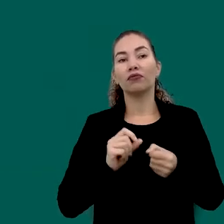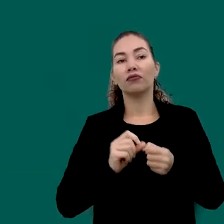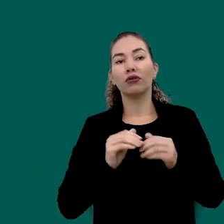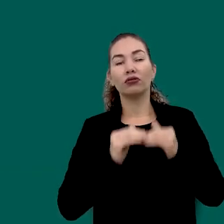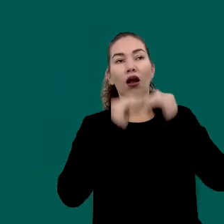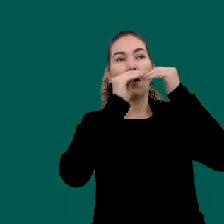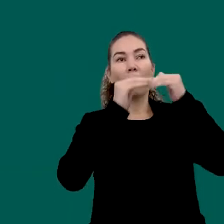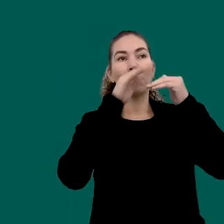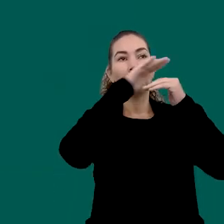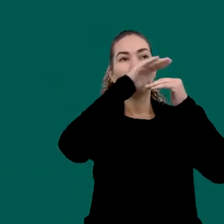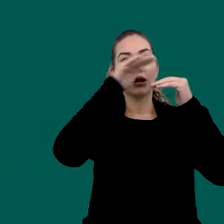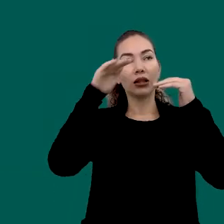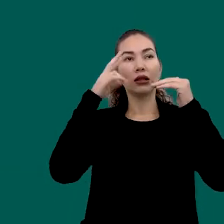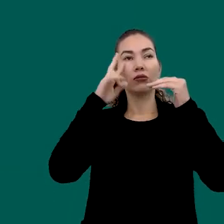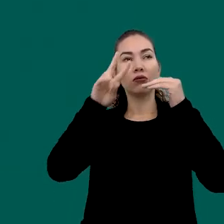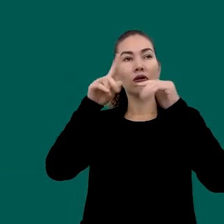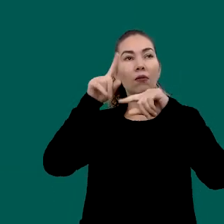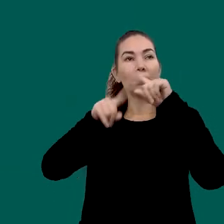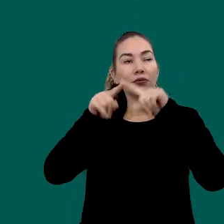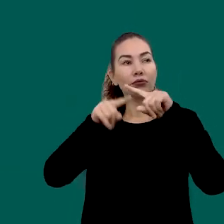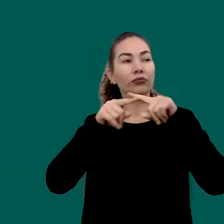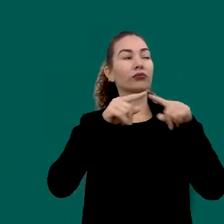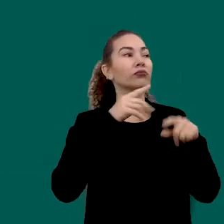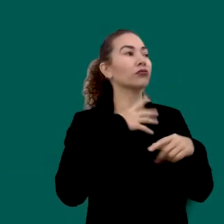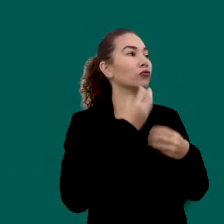dos olhos, tal produto aqui, tal produto ali.